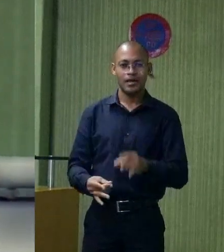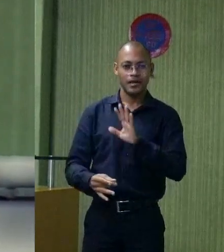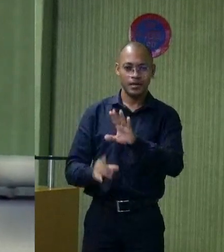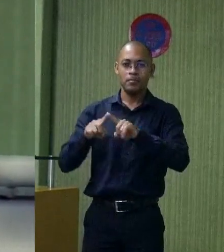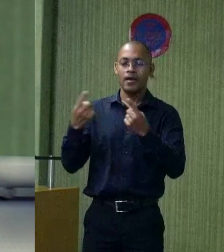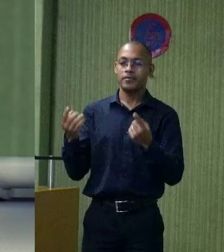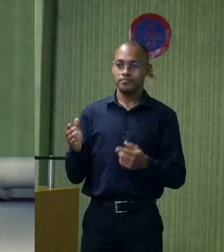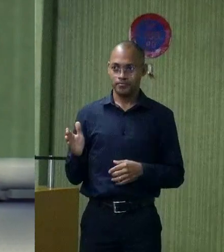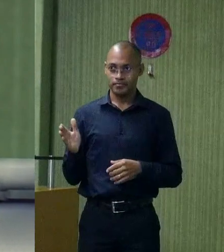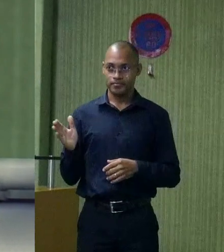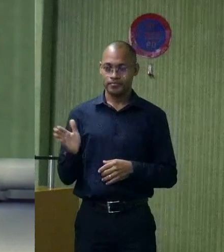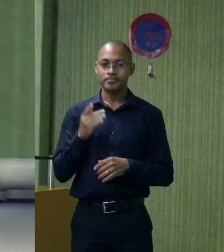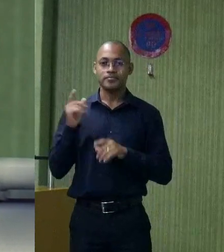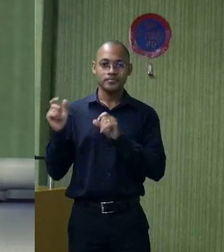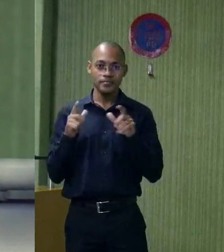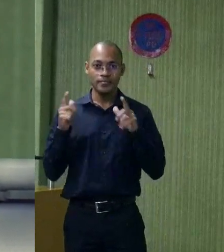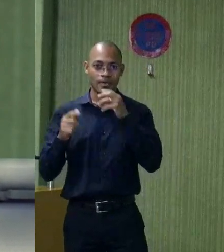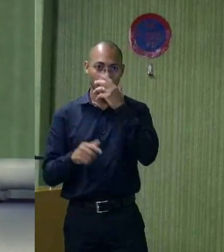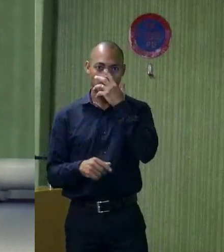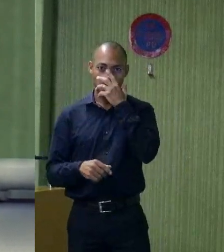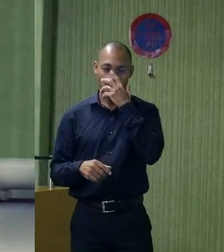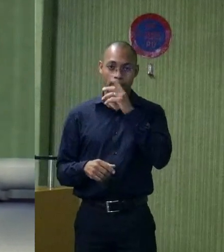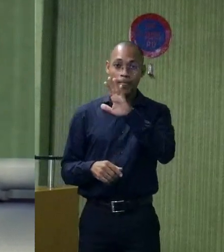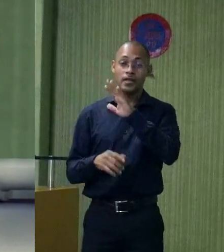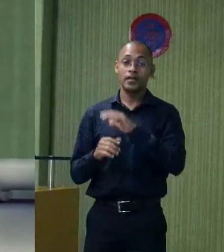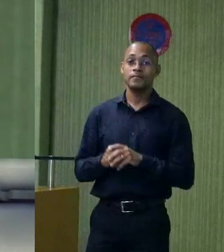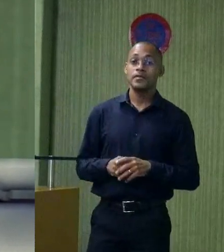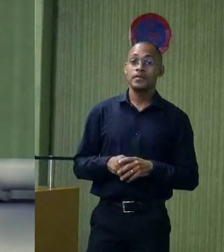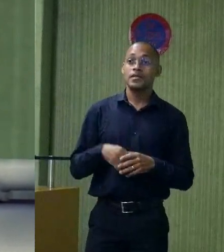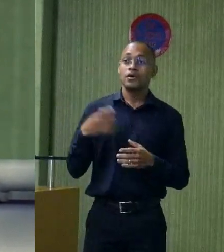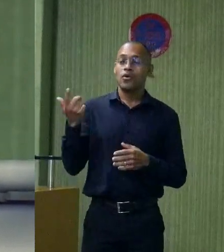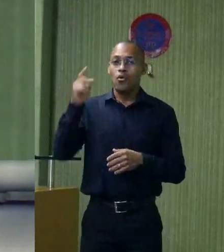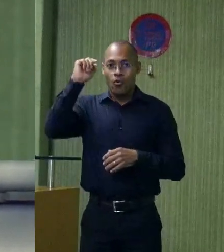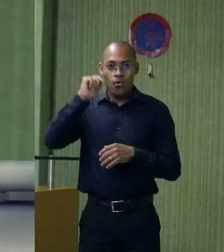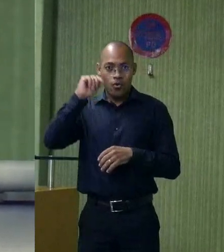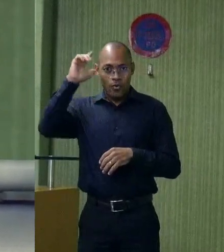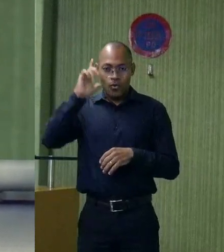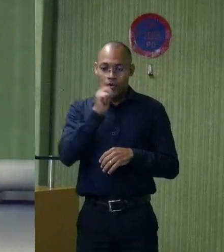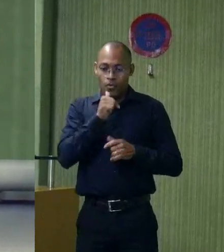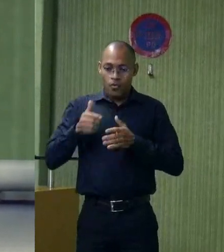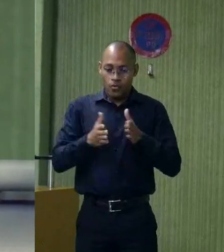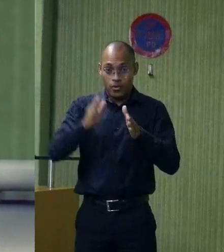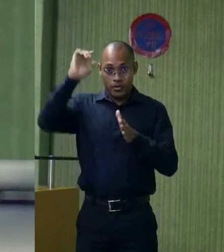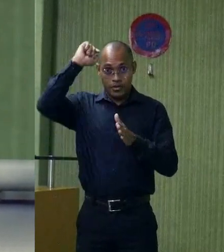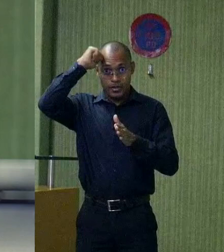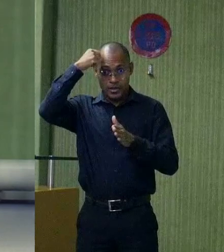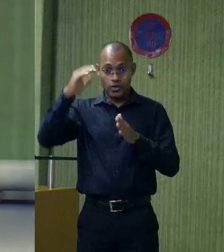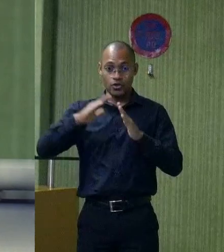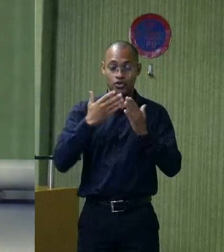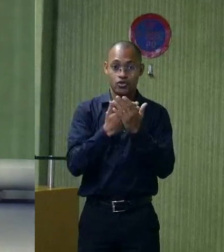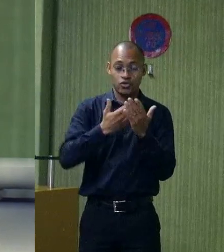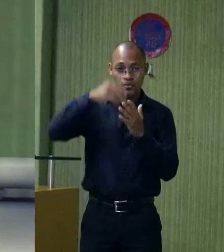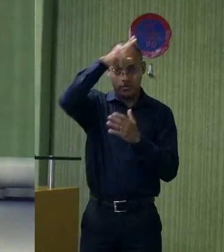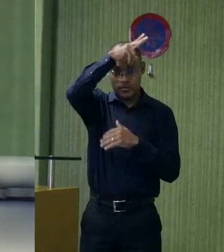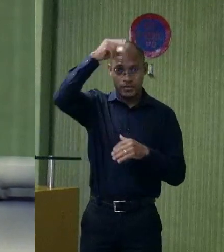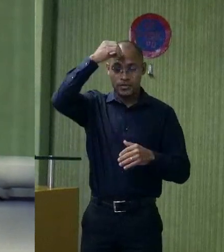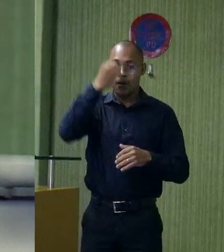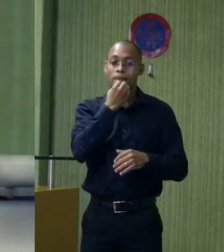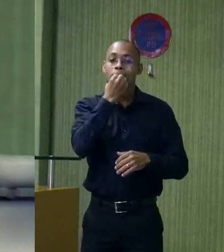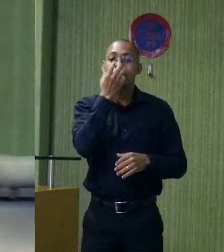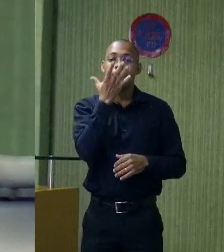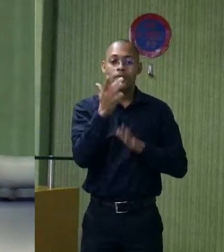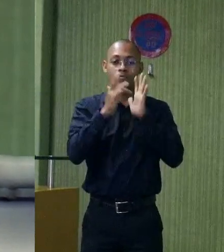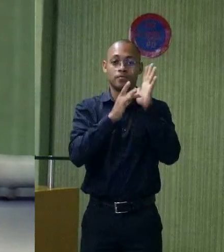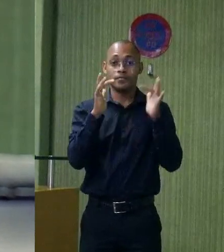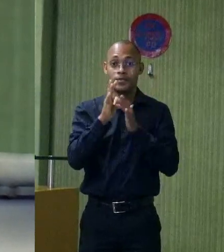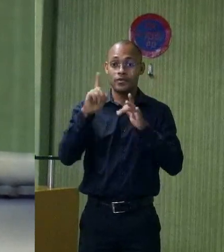passar Opa a estiagem severa Rio Negro Escola Municipal Bom Jesus Comunidade Nova Jerusalém